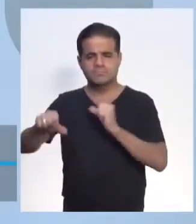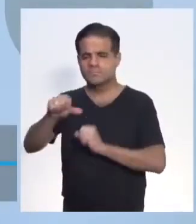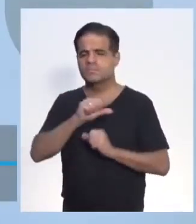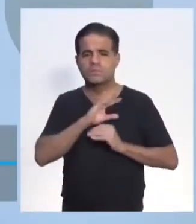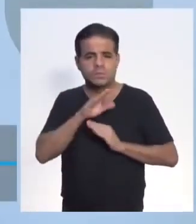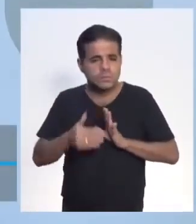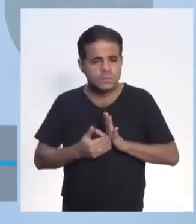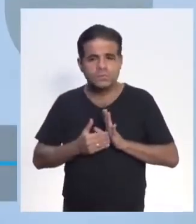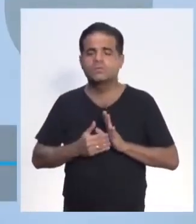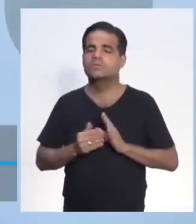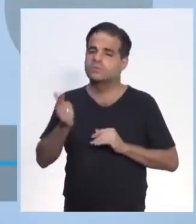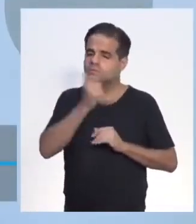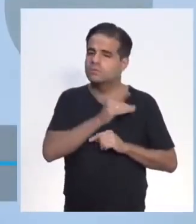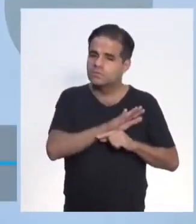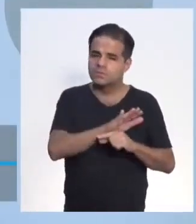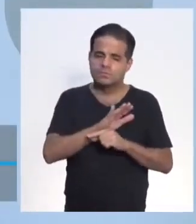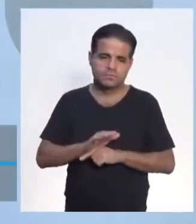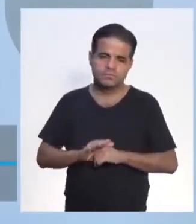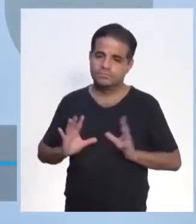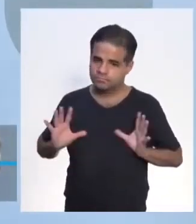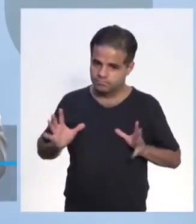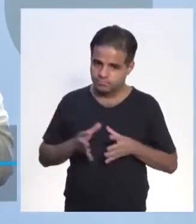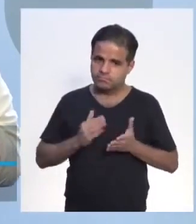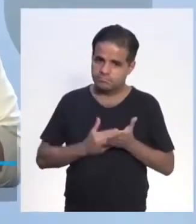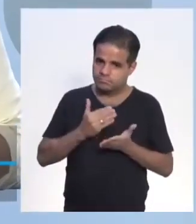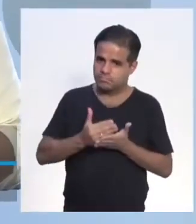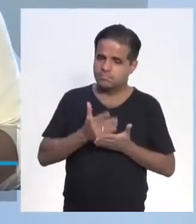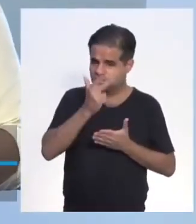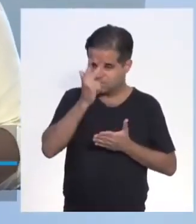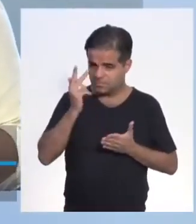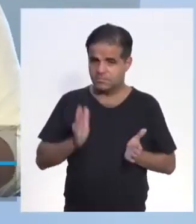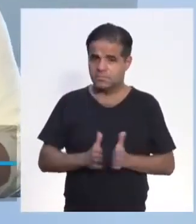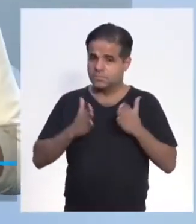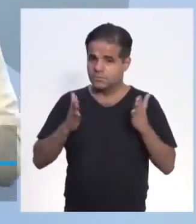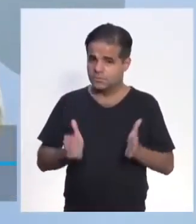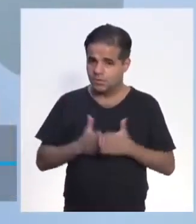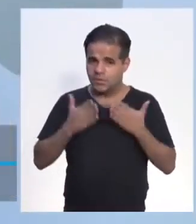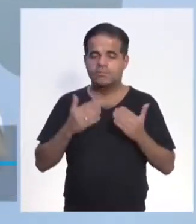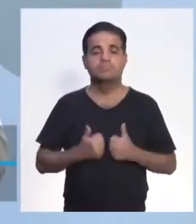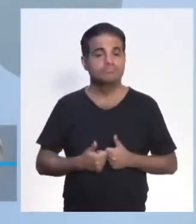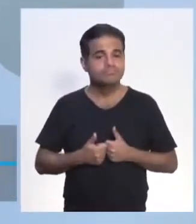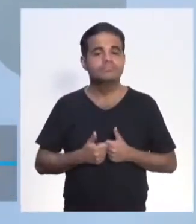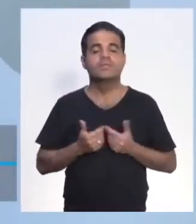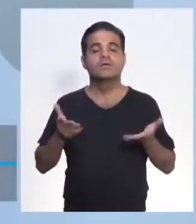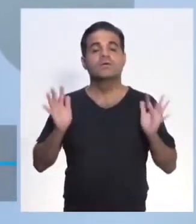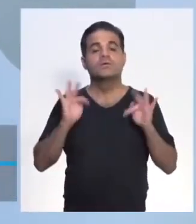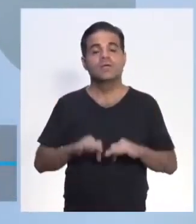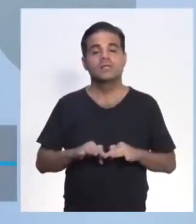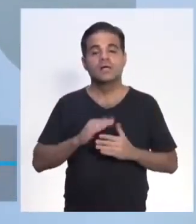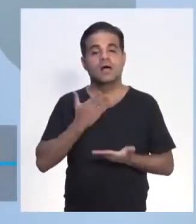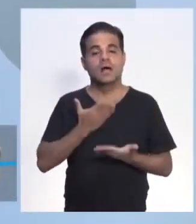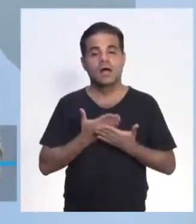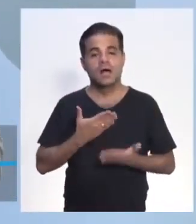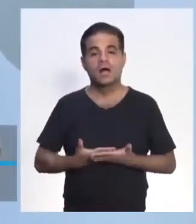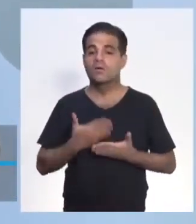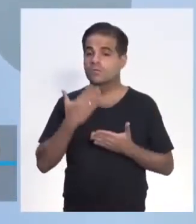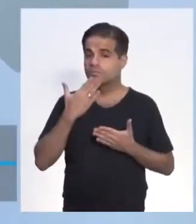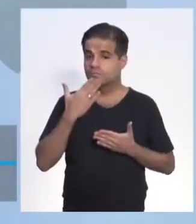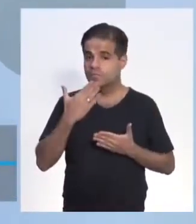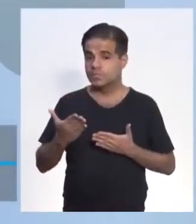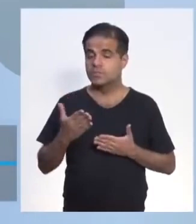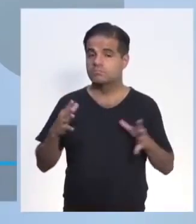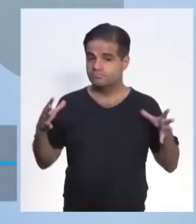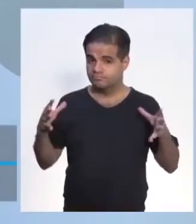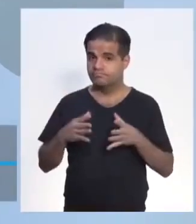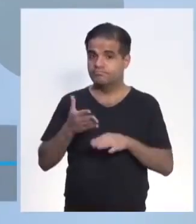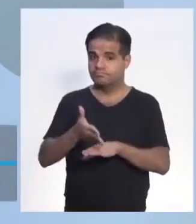agrária e também consegue ajudar aí a galera mais pobre, ok? Gente, para nós finalizarmos a aula, vou pedir para a nossa equipe técnica